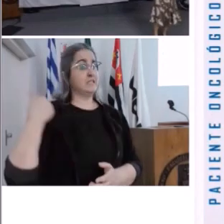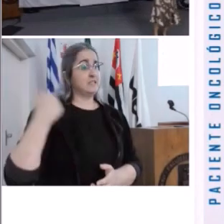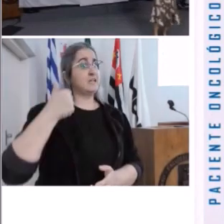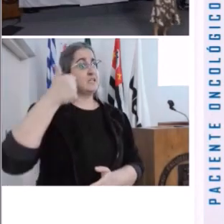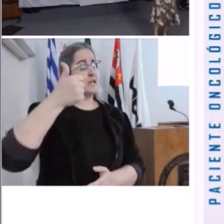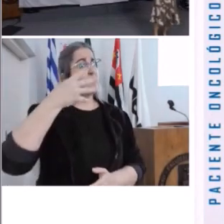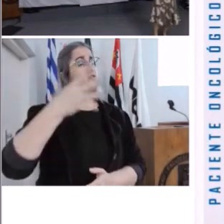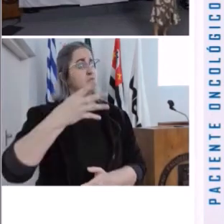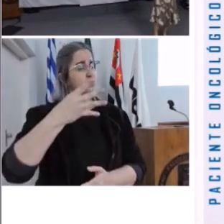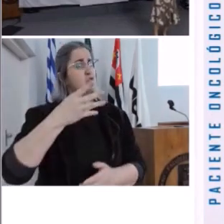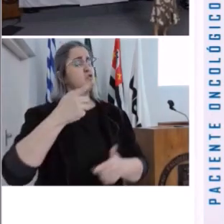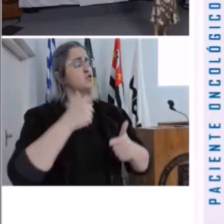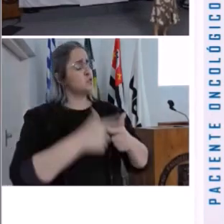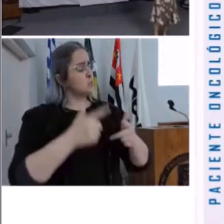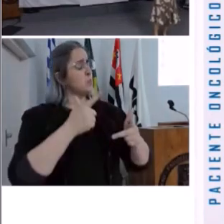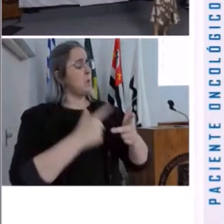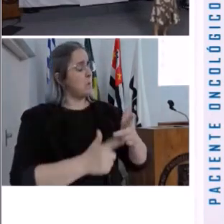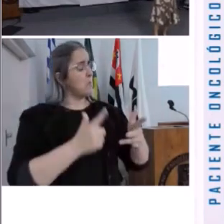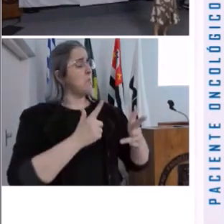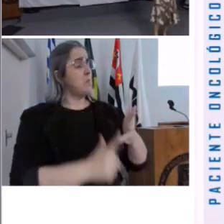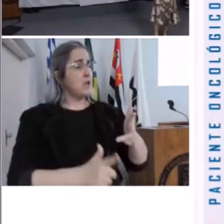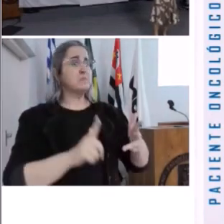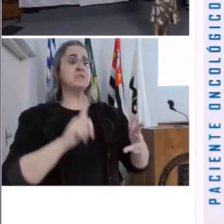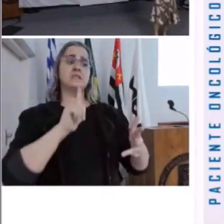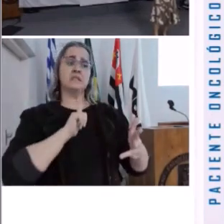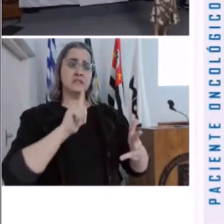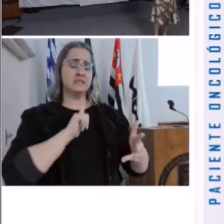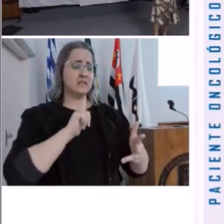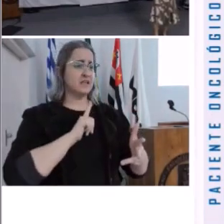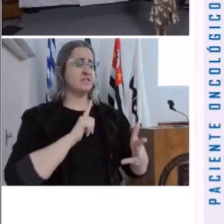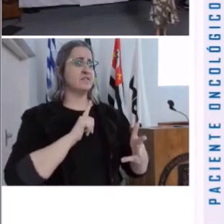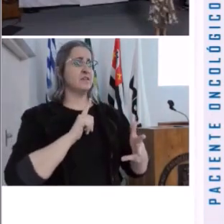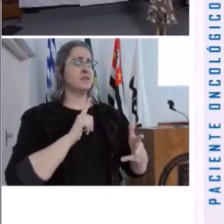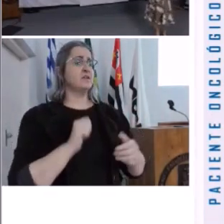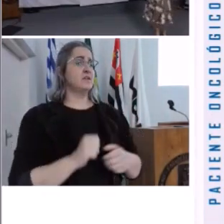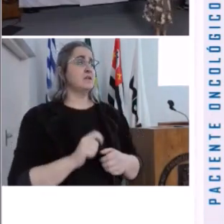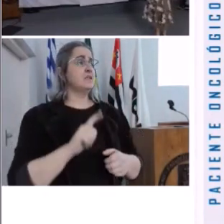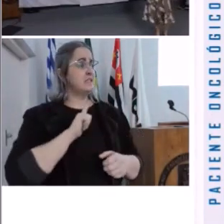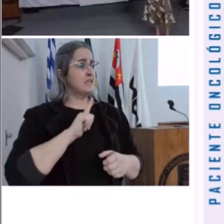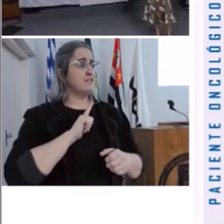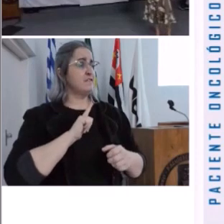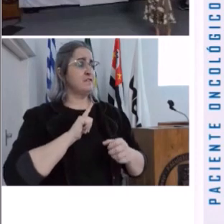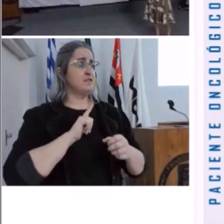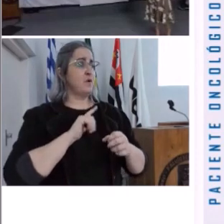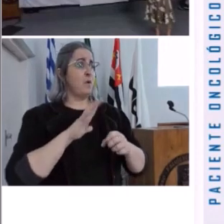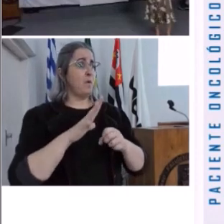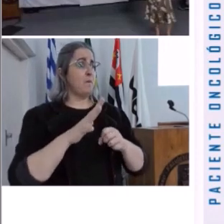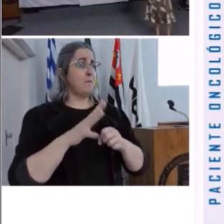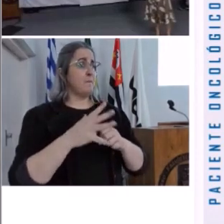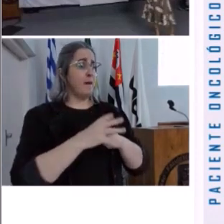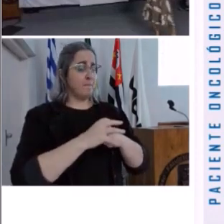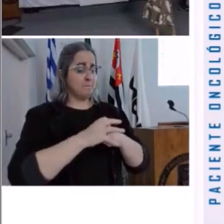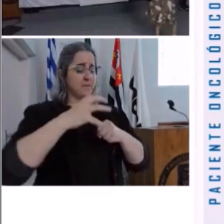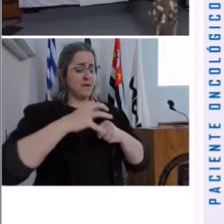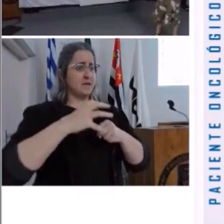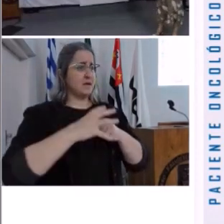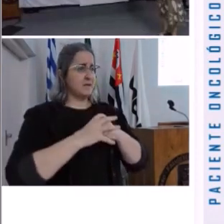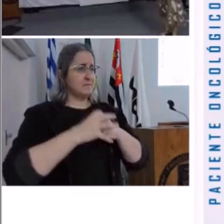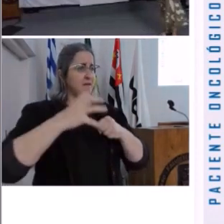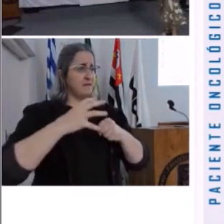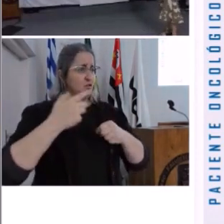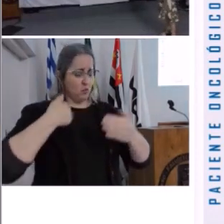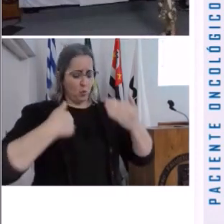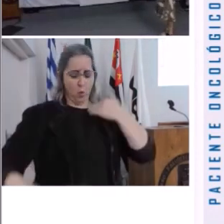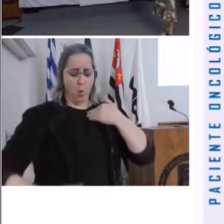que esse jovem de 14 anos teve foi impressionante. Ele teve uma infecção generalizada. Olha o que aconteceu.